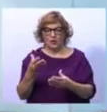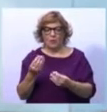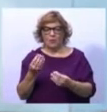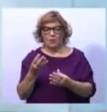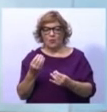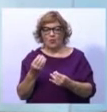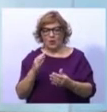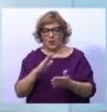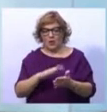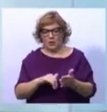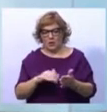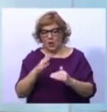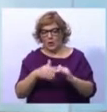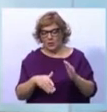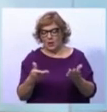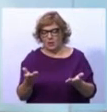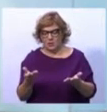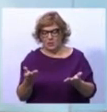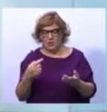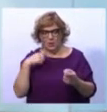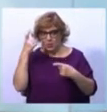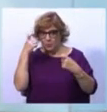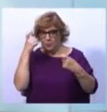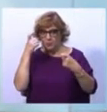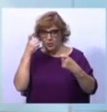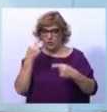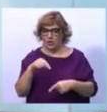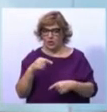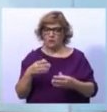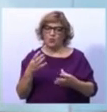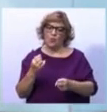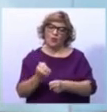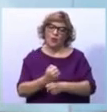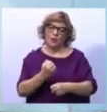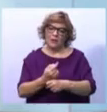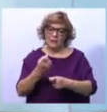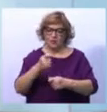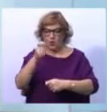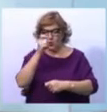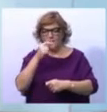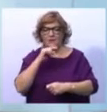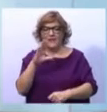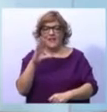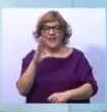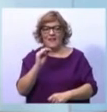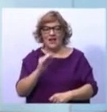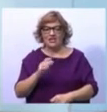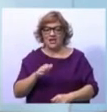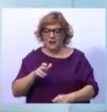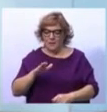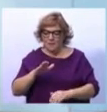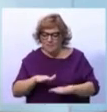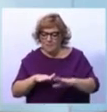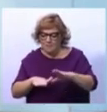vezes acontece. Portanto, penso que ainda temos muito para trabalhar para cumprir os chamados 10 passos da